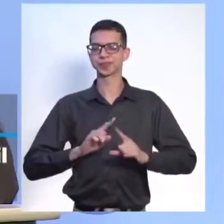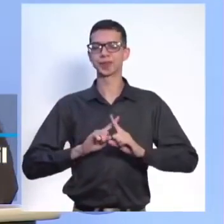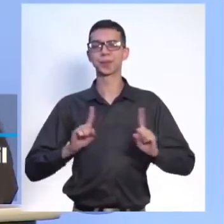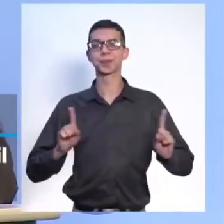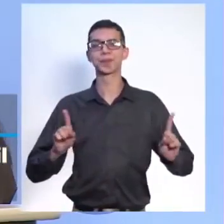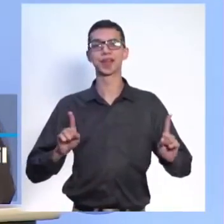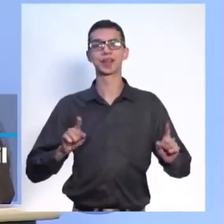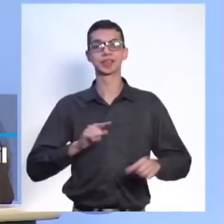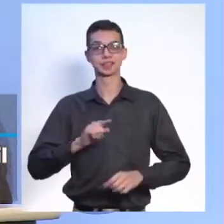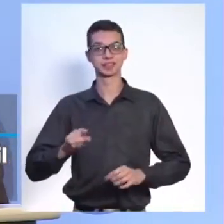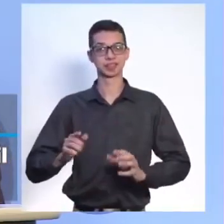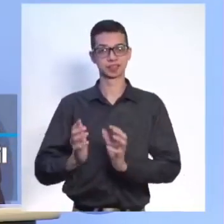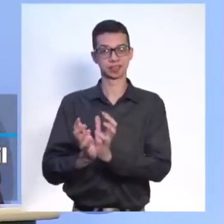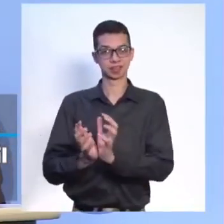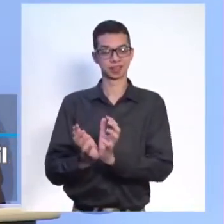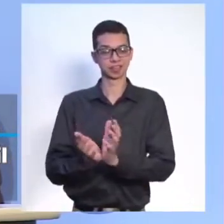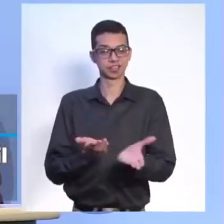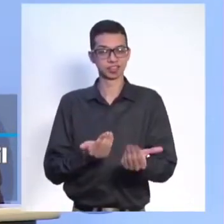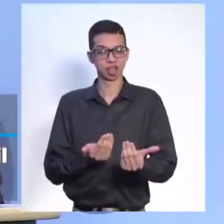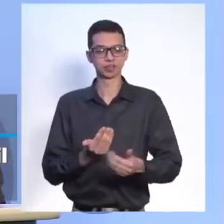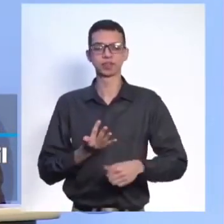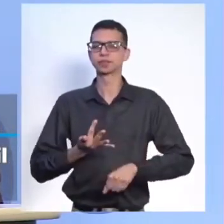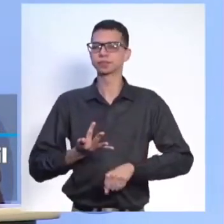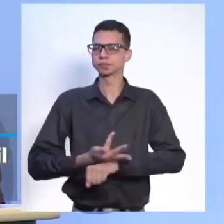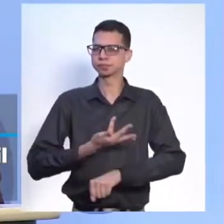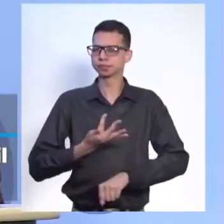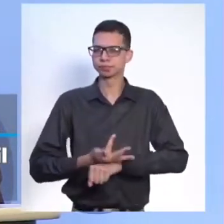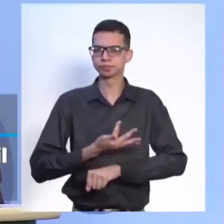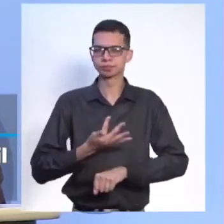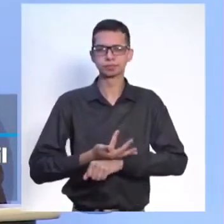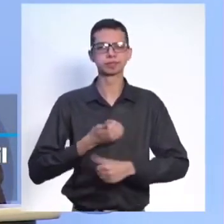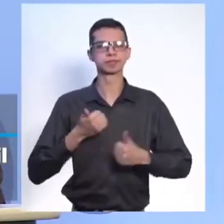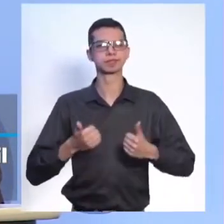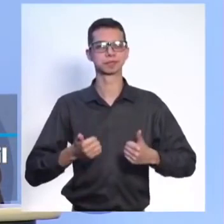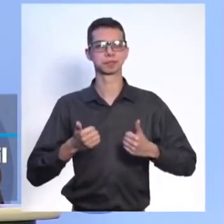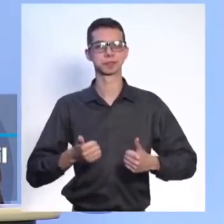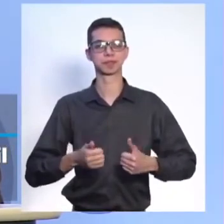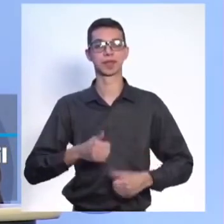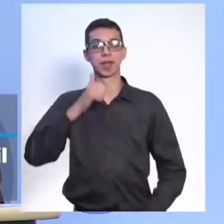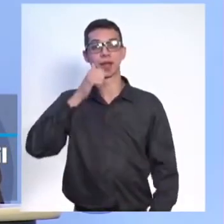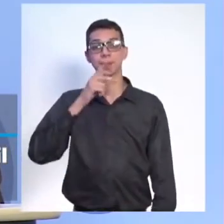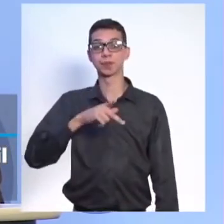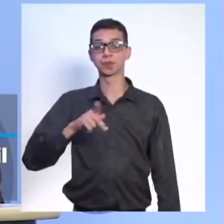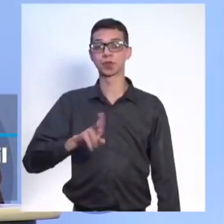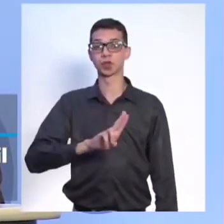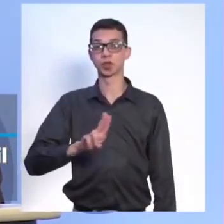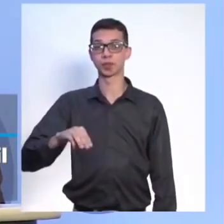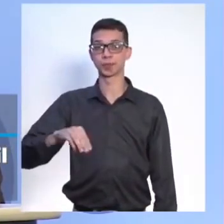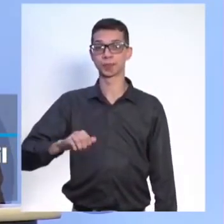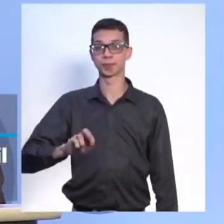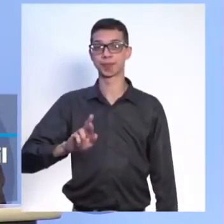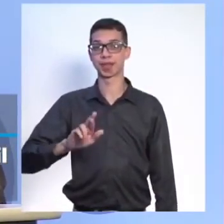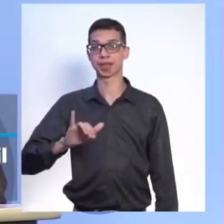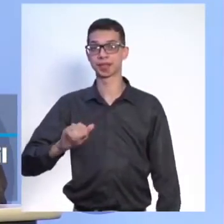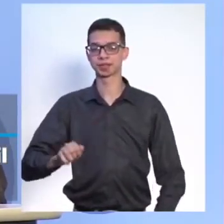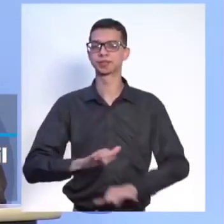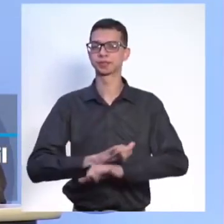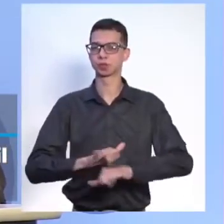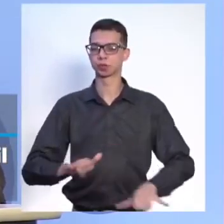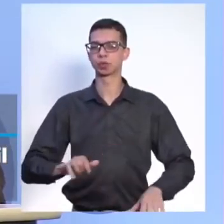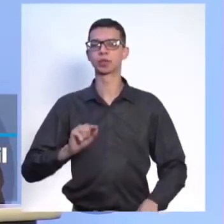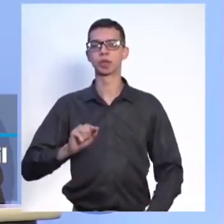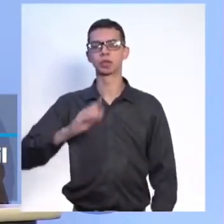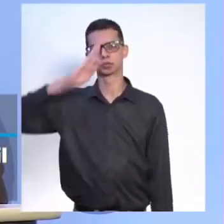a resistência. Vamos lá, professora Maria diz: iria punir os coronéis, né? A resposta